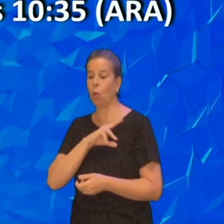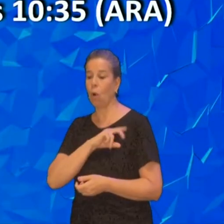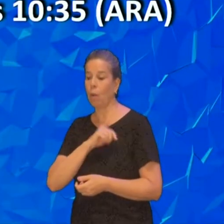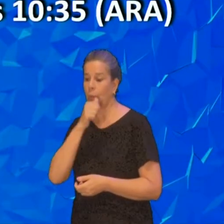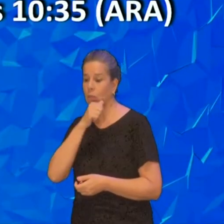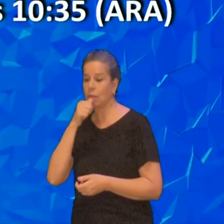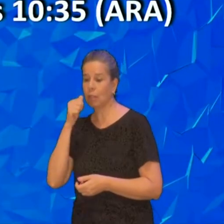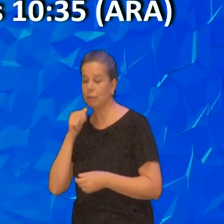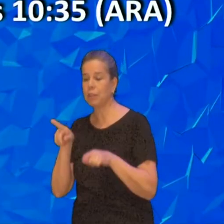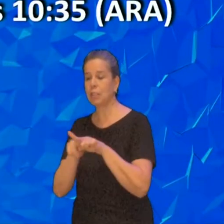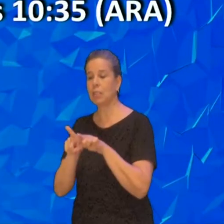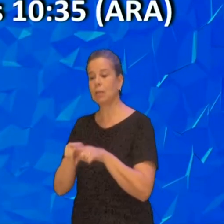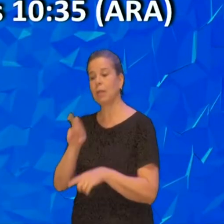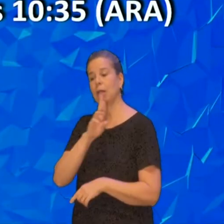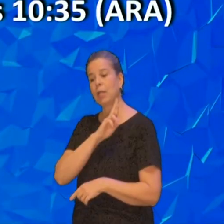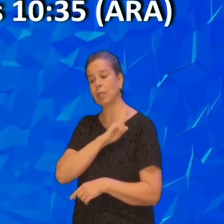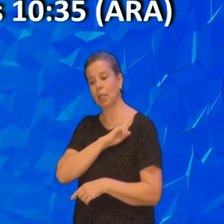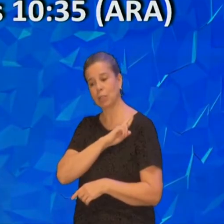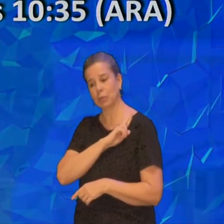se responsabiliza.